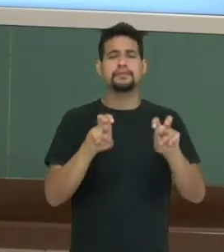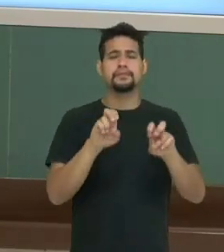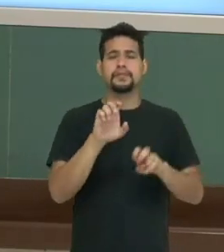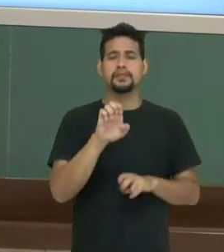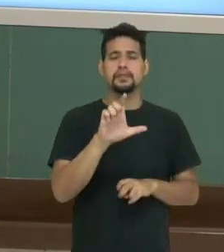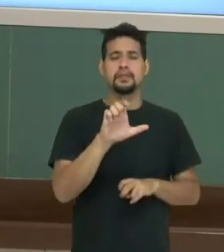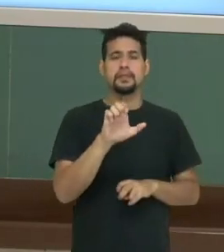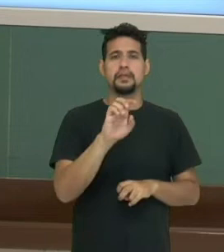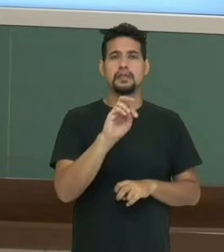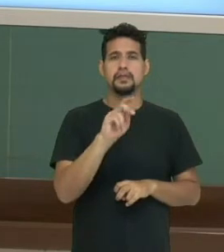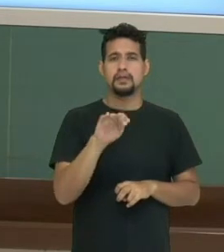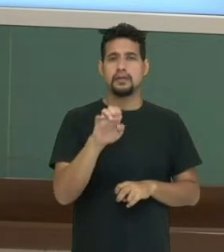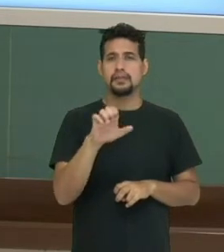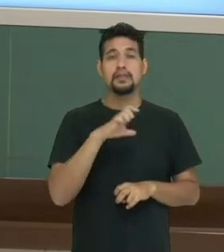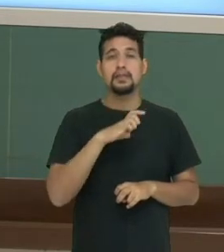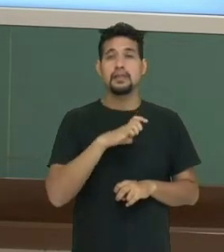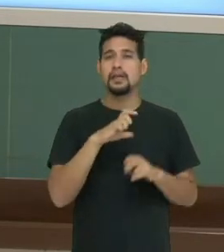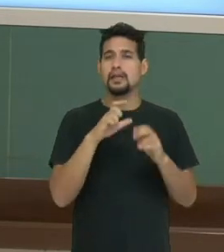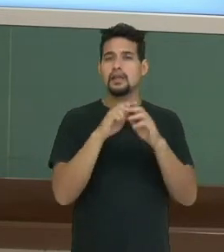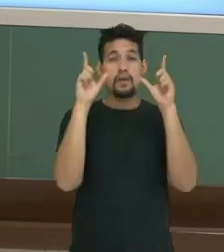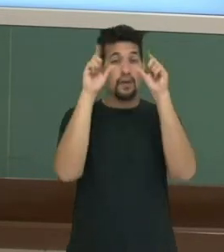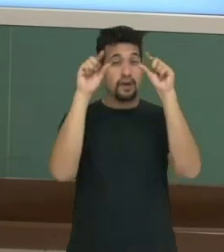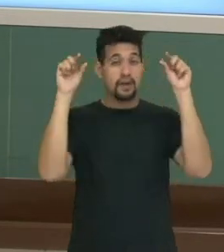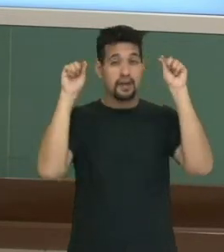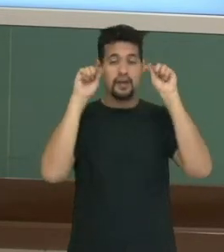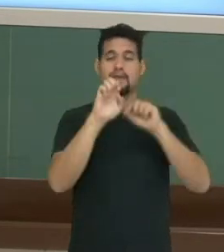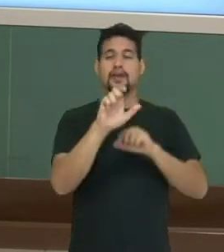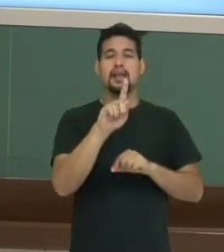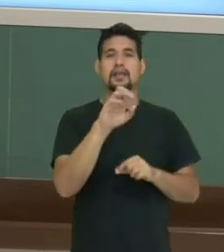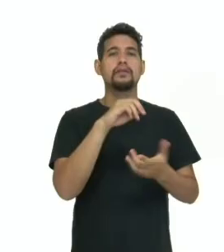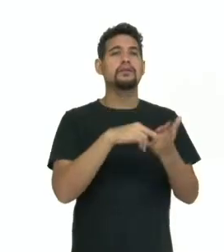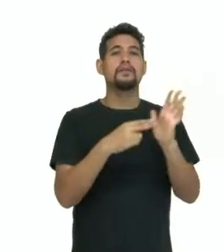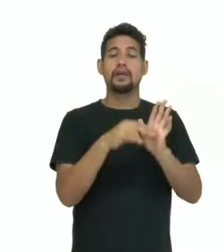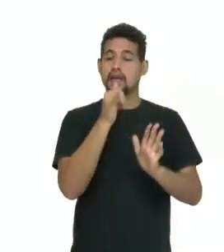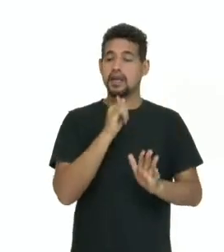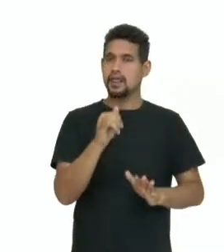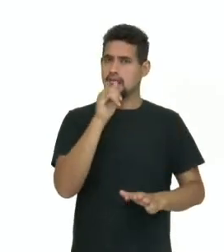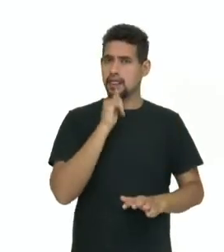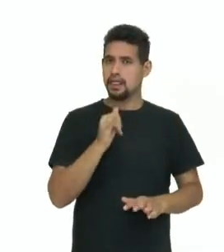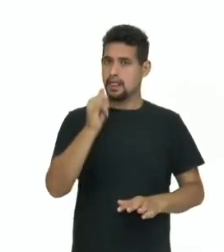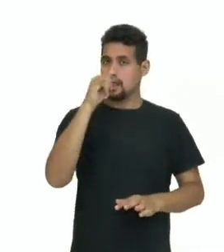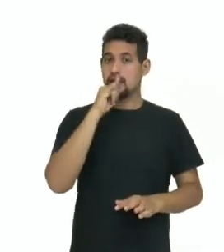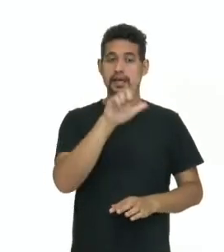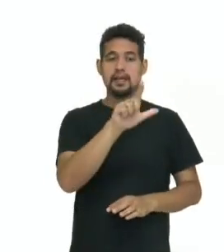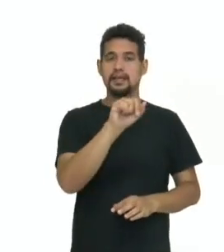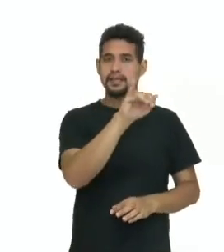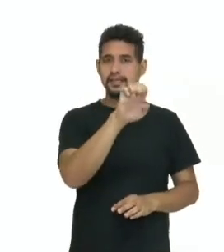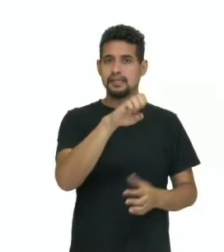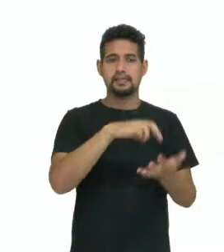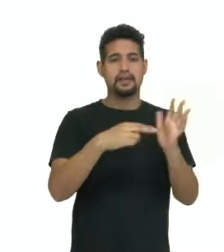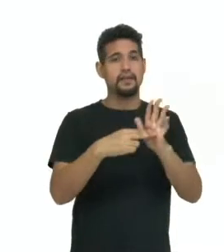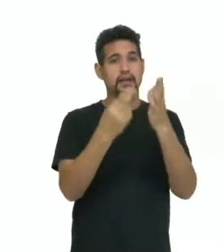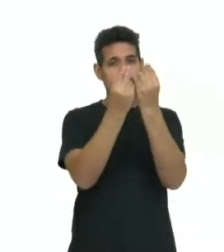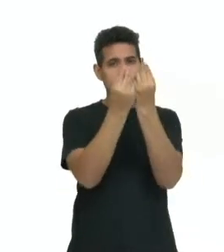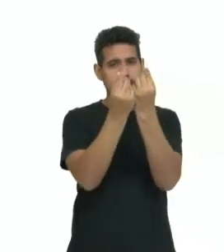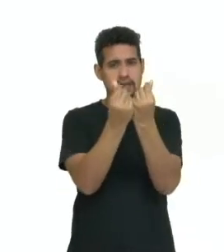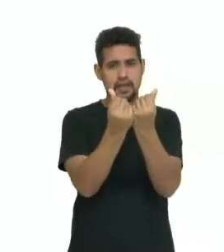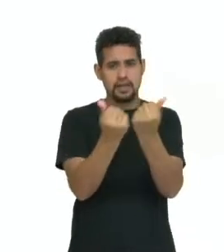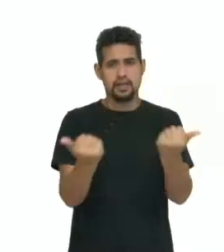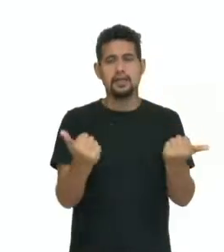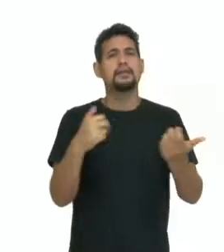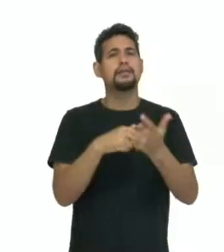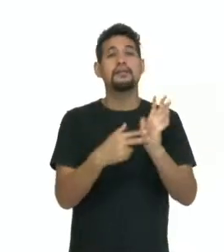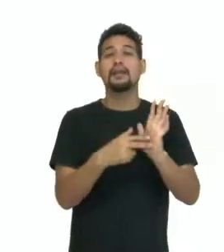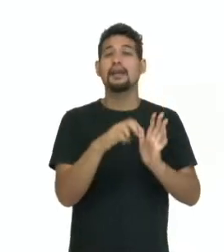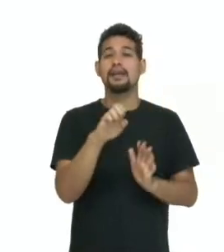eletrólise deriva do grego elektron, que significa eletricidade, e lise, decomposição. Assim, pode-se dizer